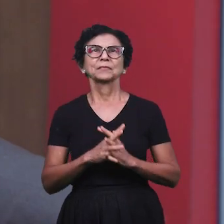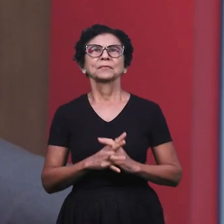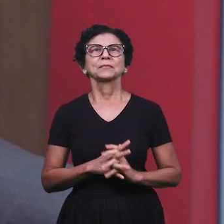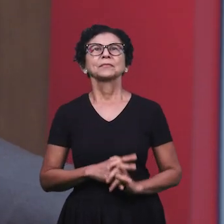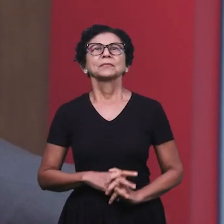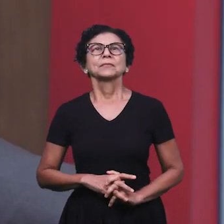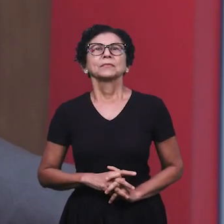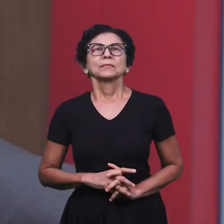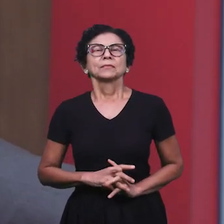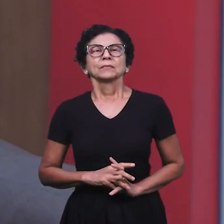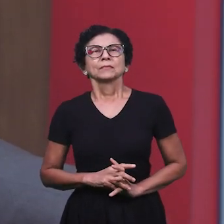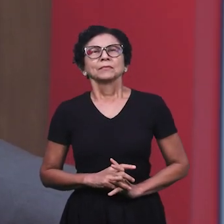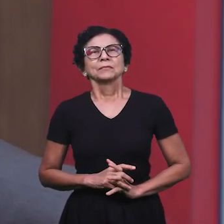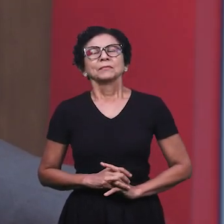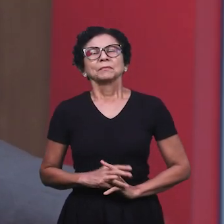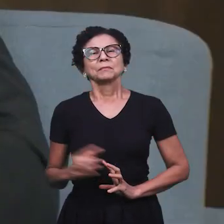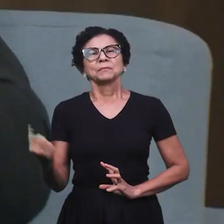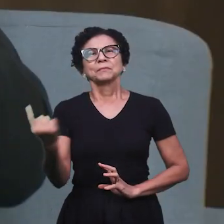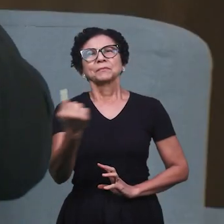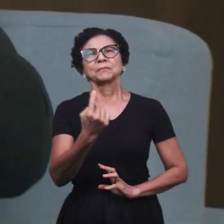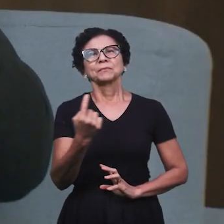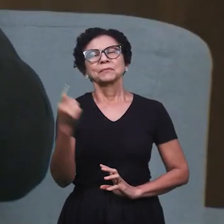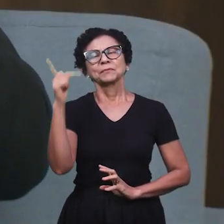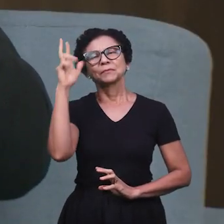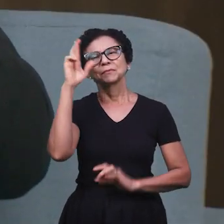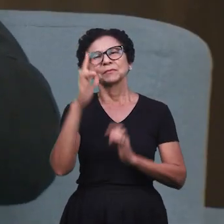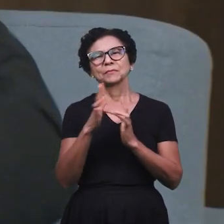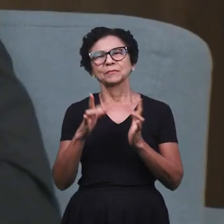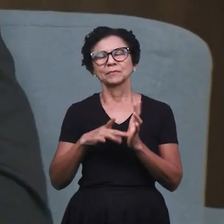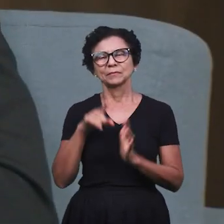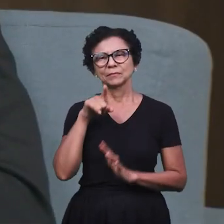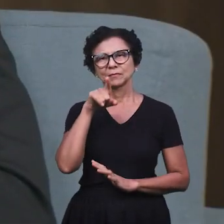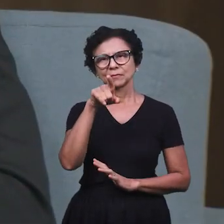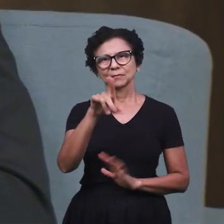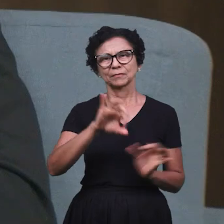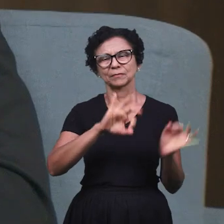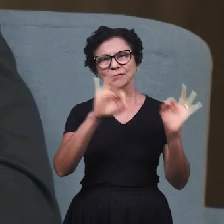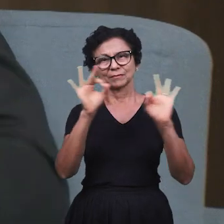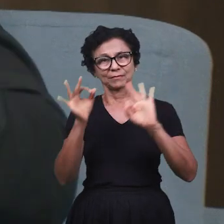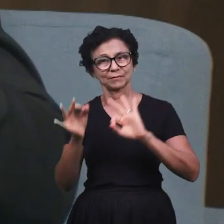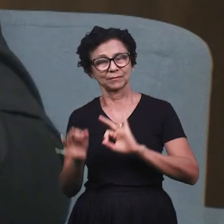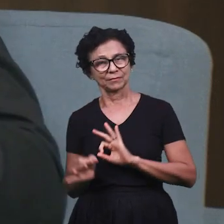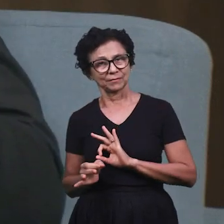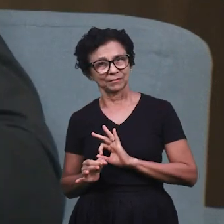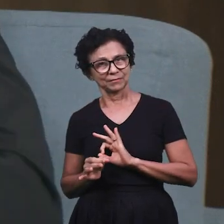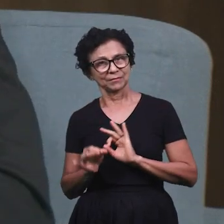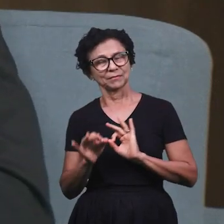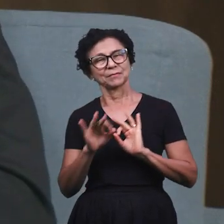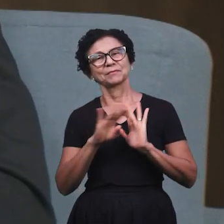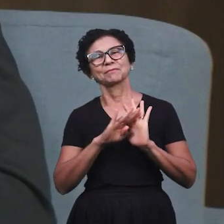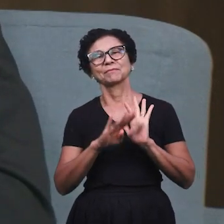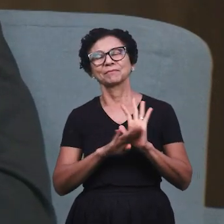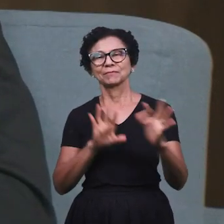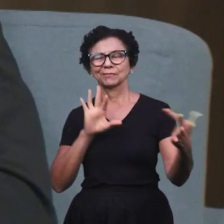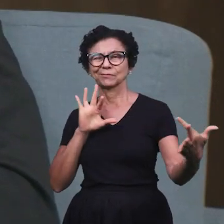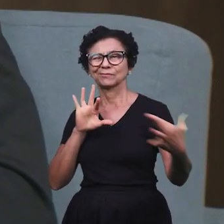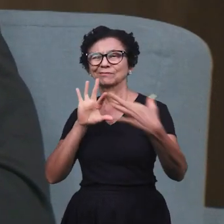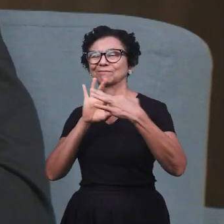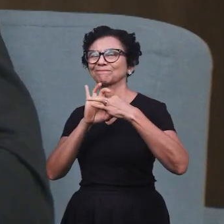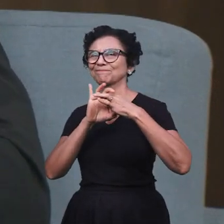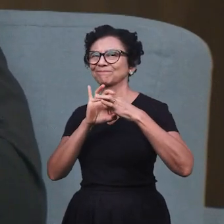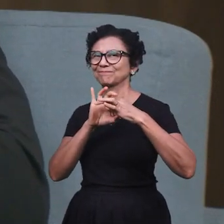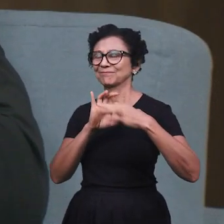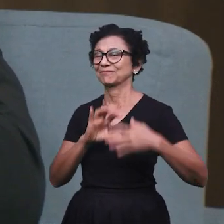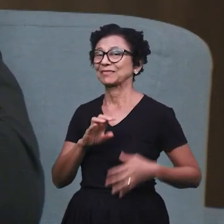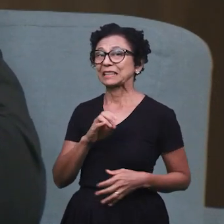a todos que participam conosco. A paz do Senhor, você que participa, você que está conosco conectado.